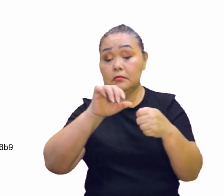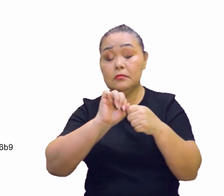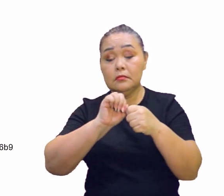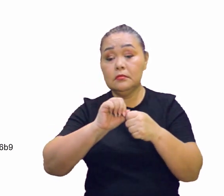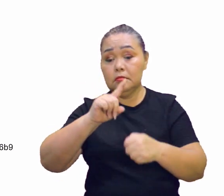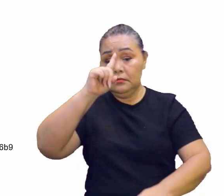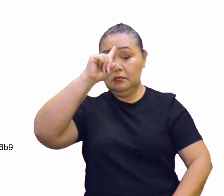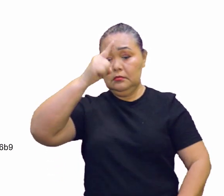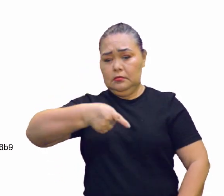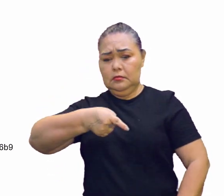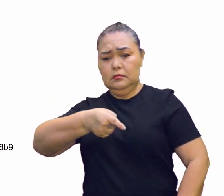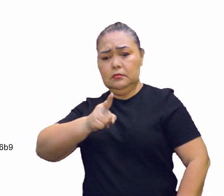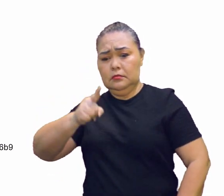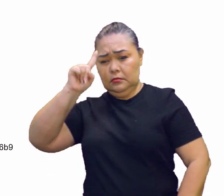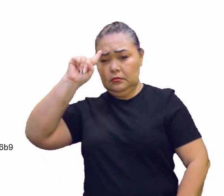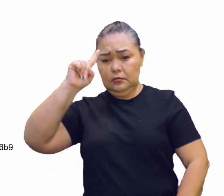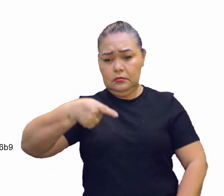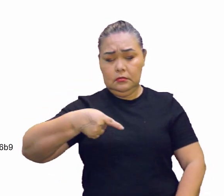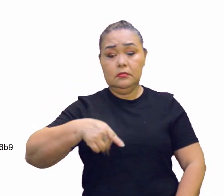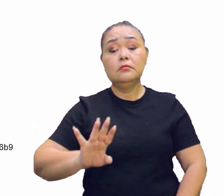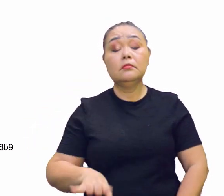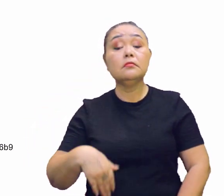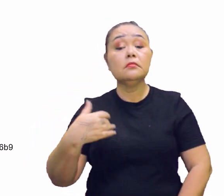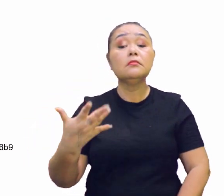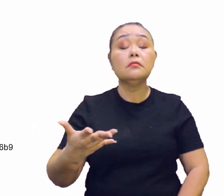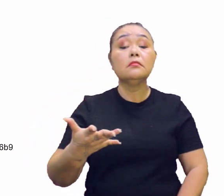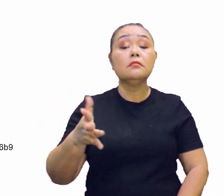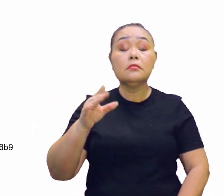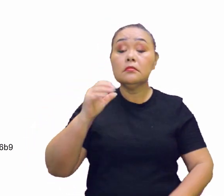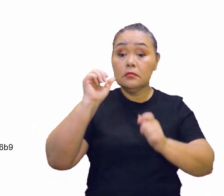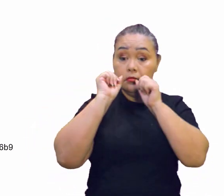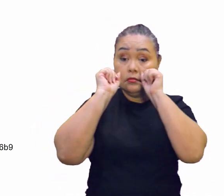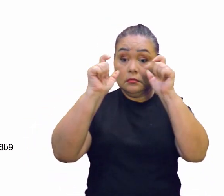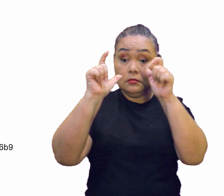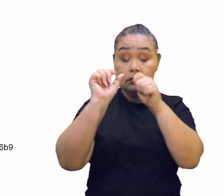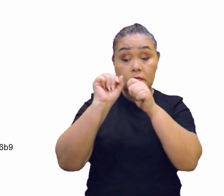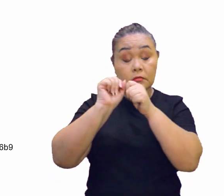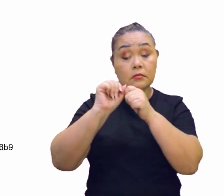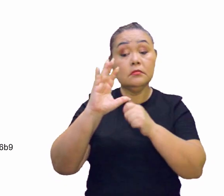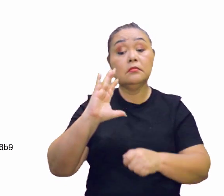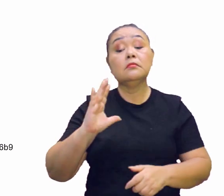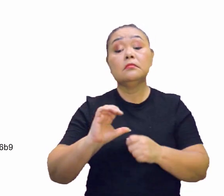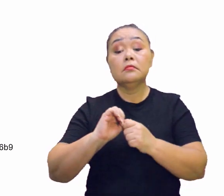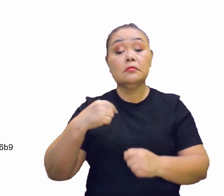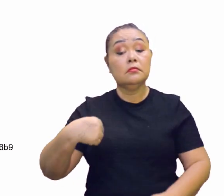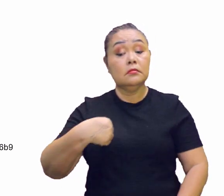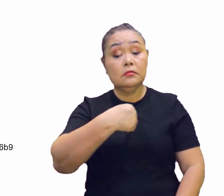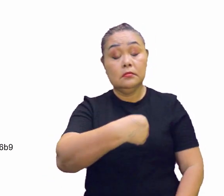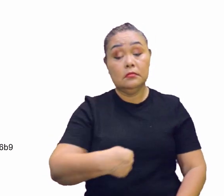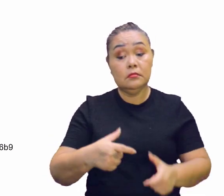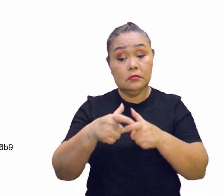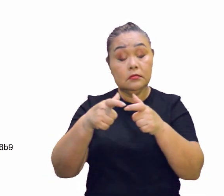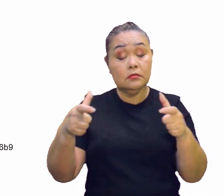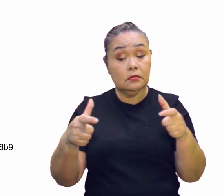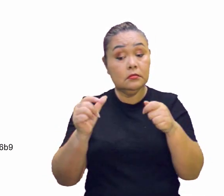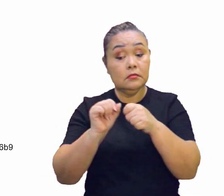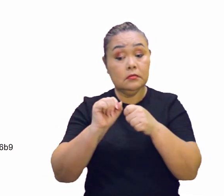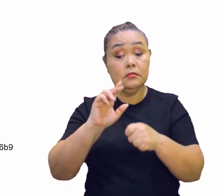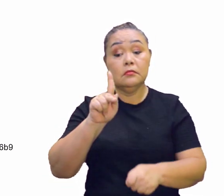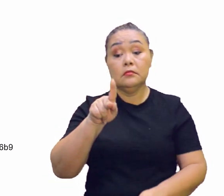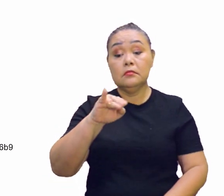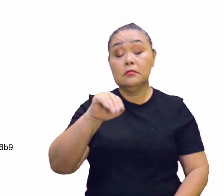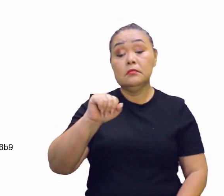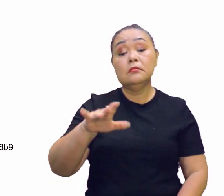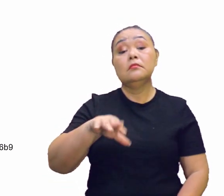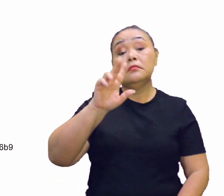considerado ditatorial. Ok, galera? Então, preste bastante atenção que a China está entre os maiores PIBs